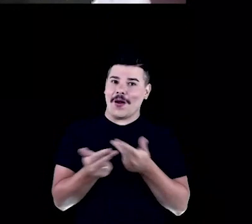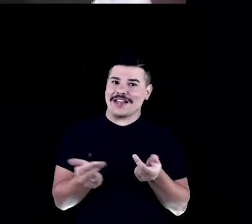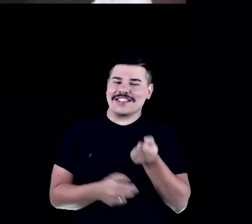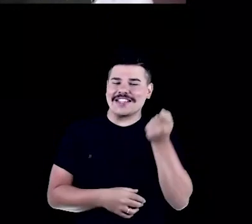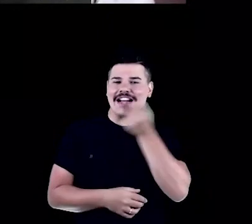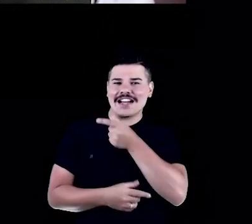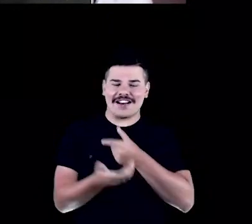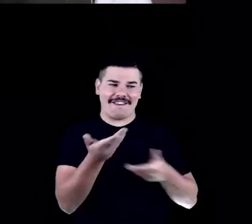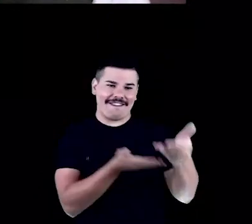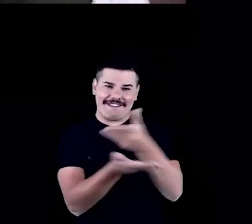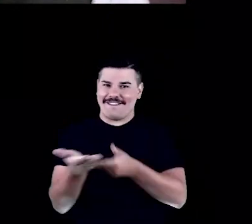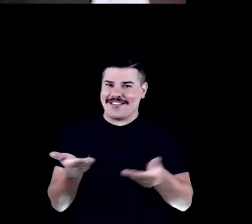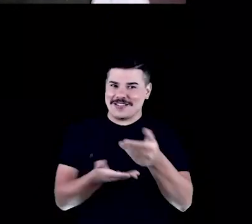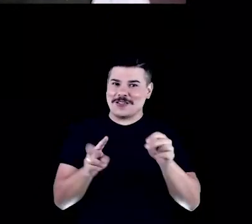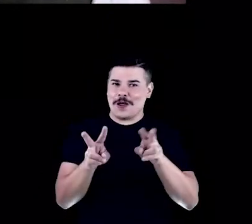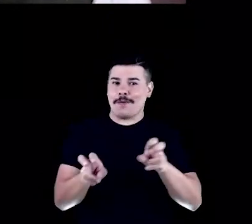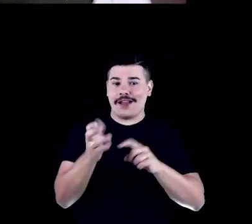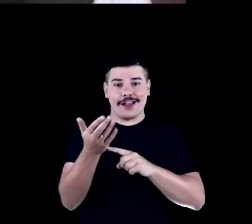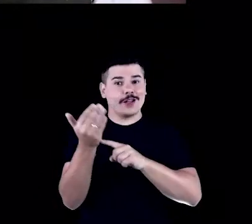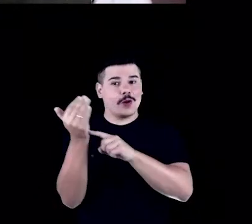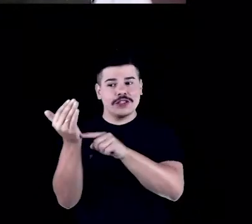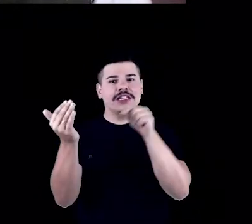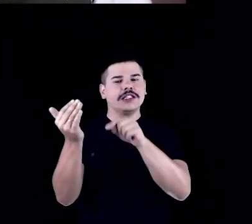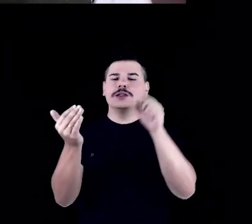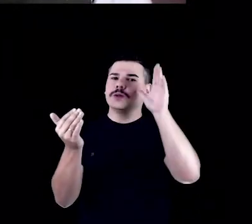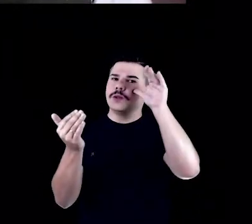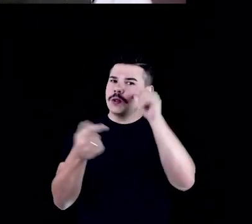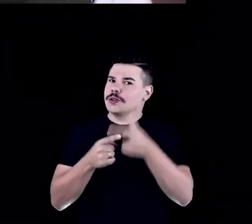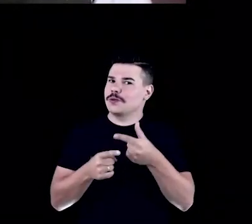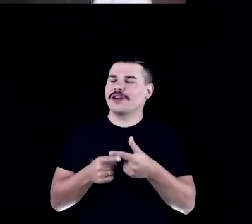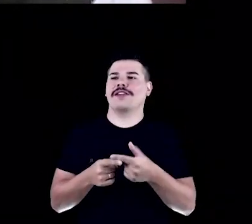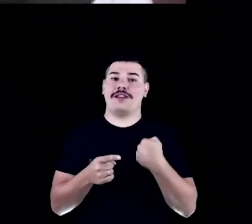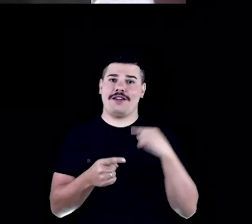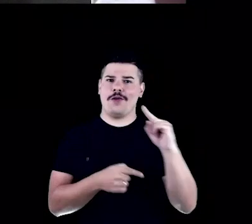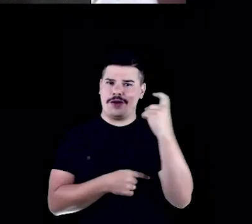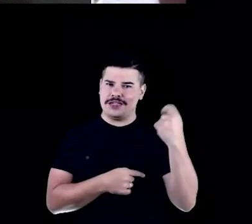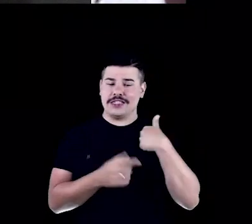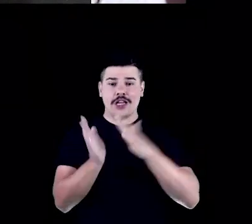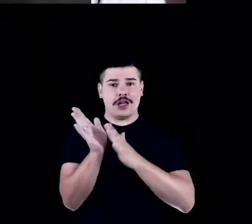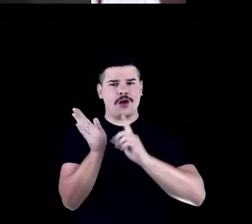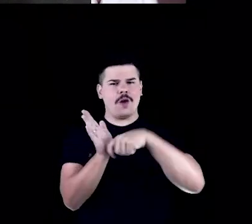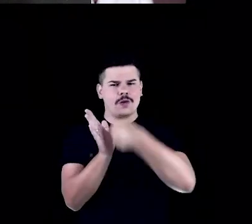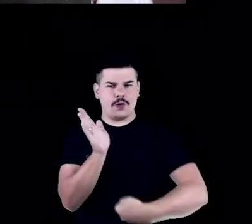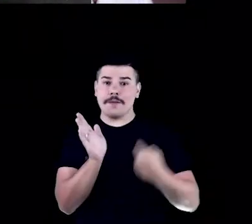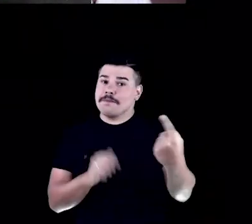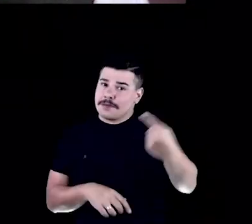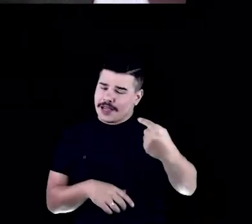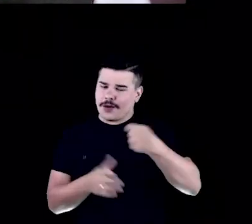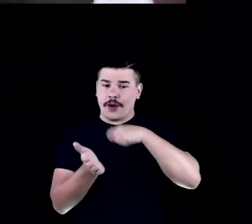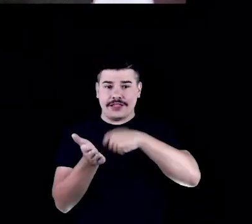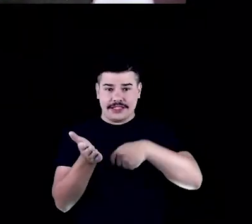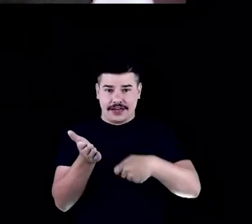E uma coisa dessa relação que você fala do hibridismo da tecnologia, que eu acho curioso, que eu fui um autor que